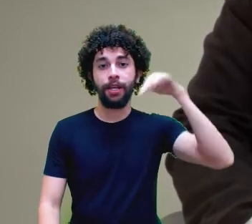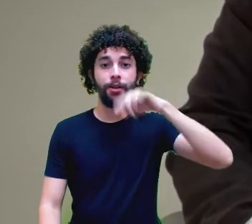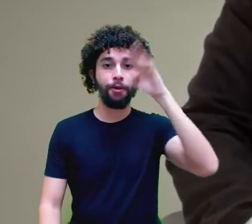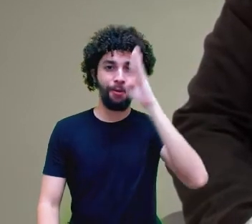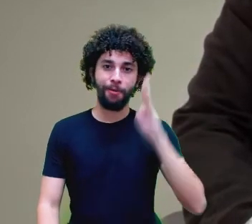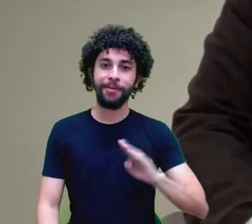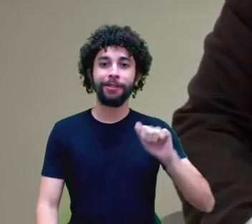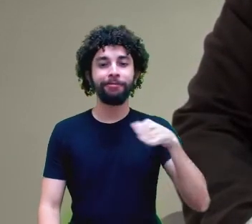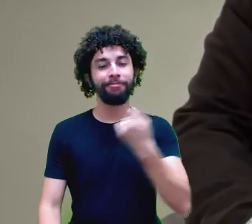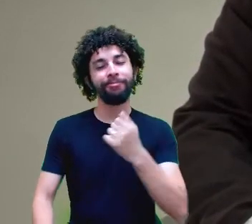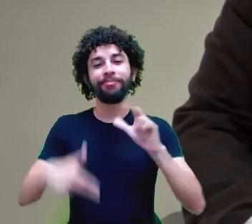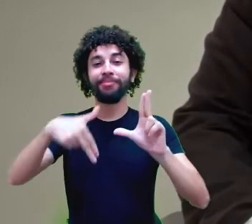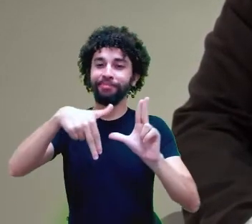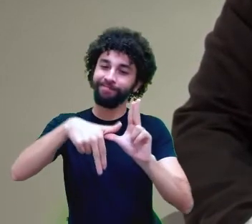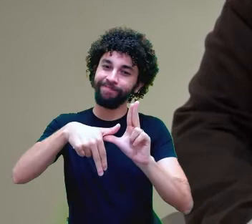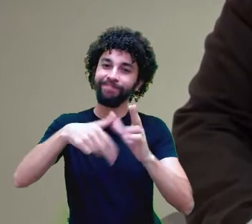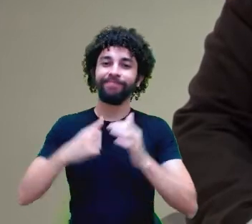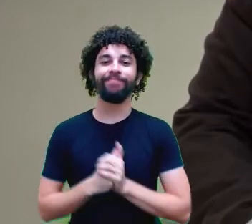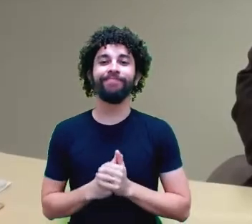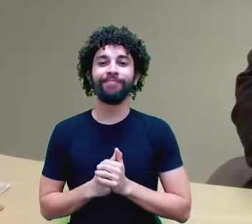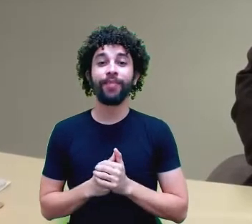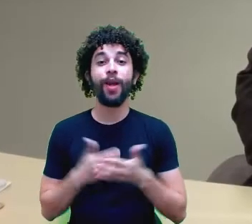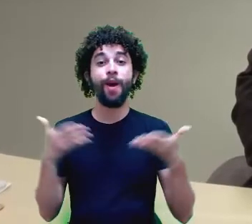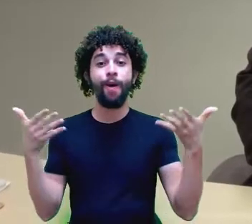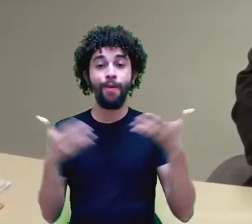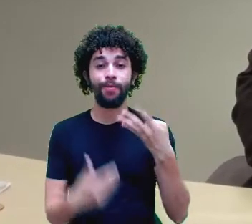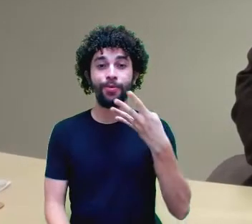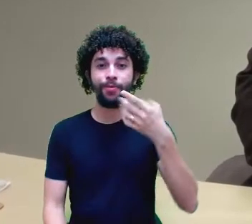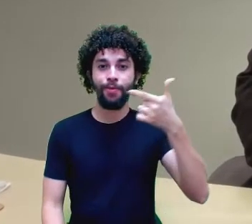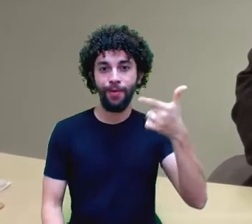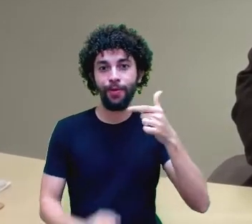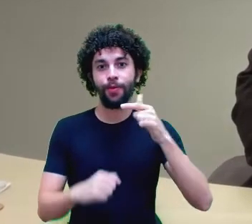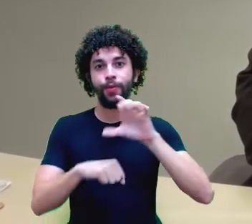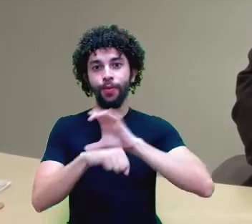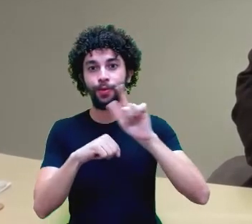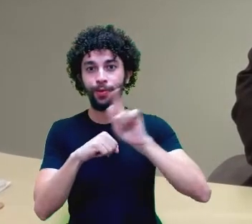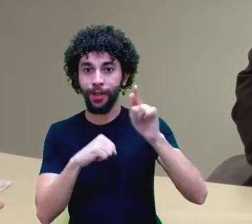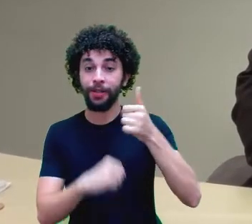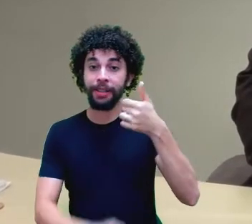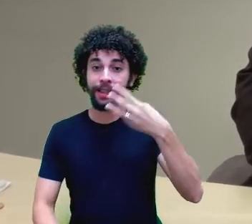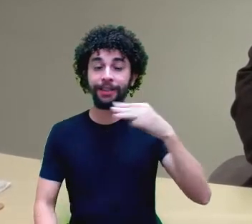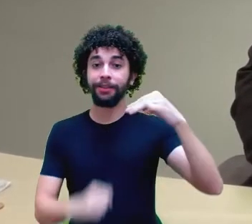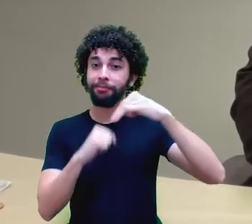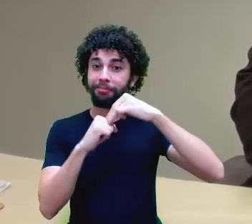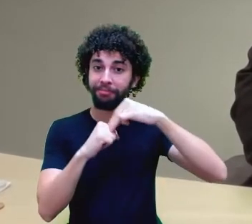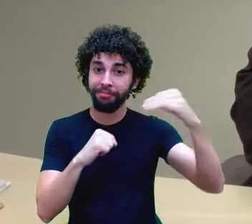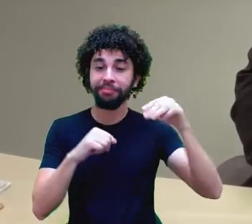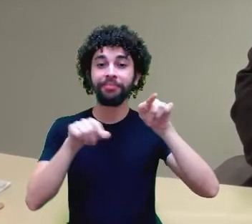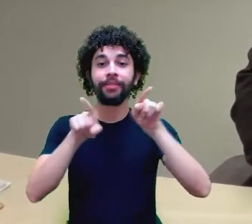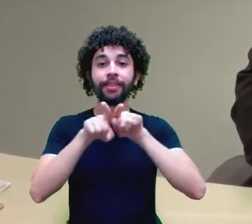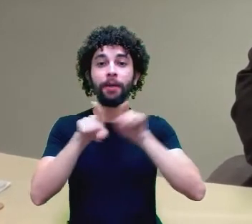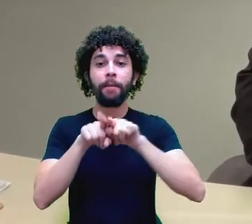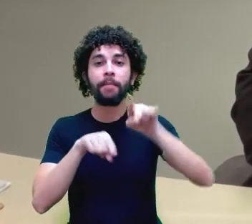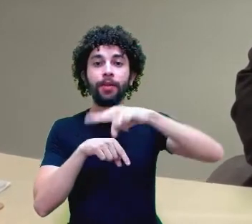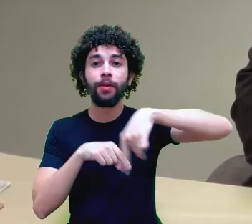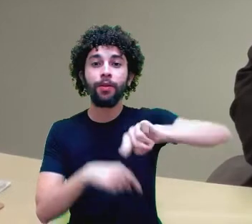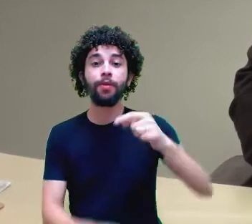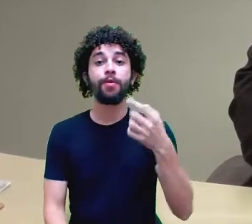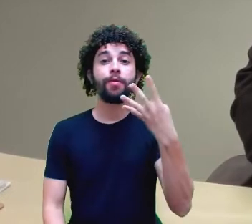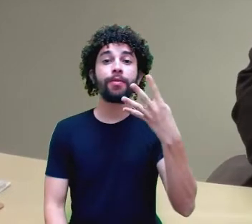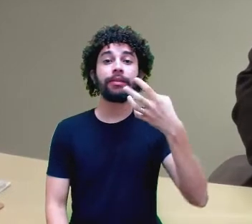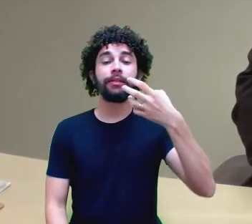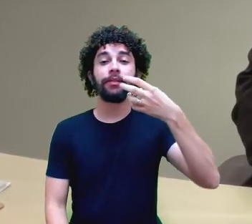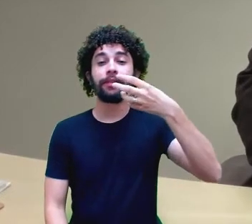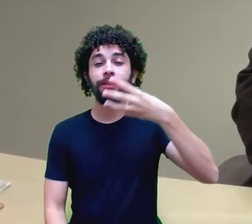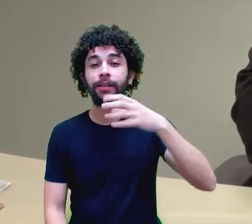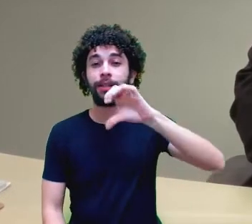universidades federais no Brasil, a nossa Unifespa. Hoje, com 42 cursos de graduação, 13 cursos de mestrado,